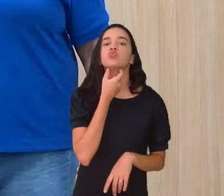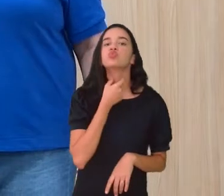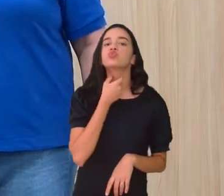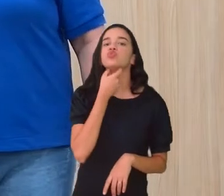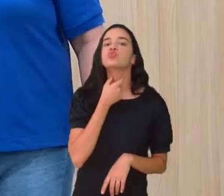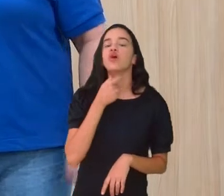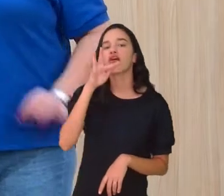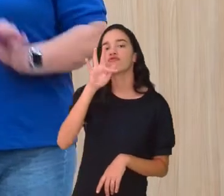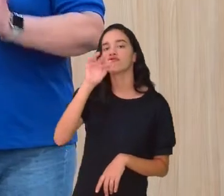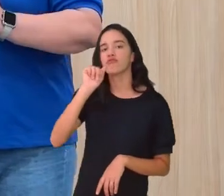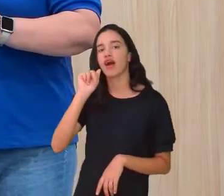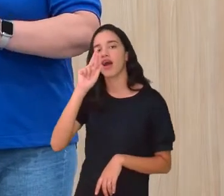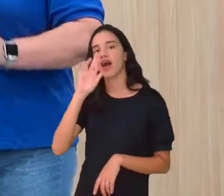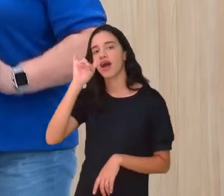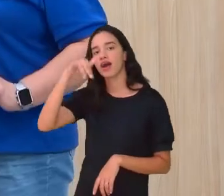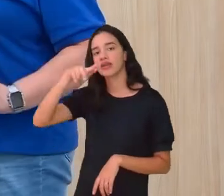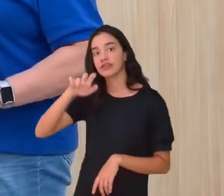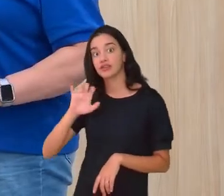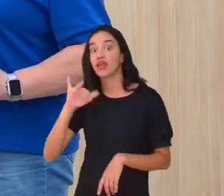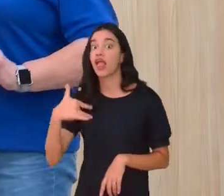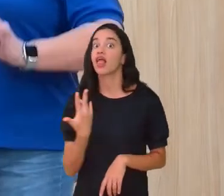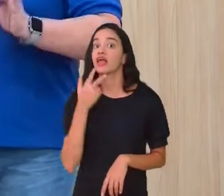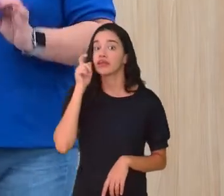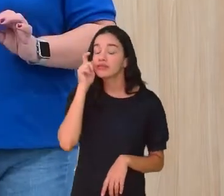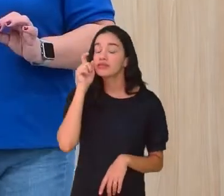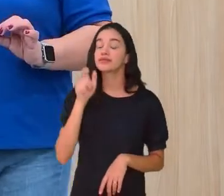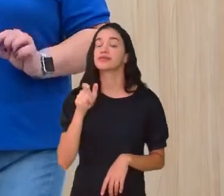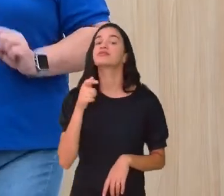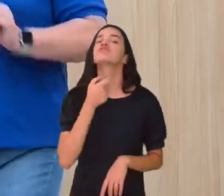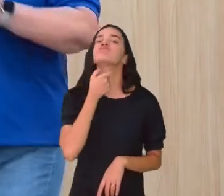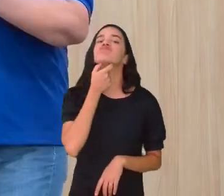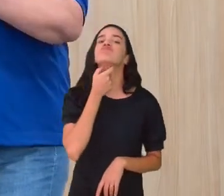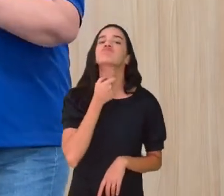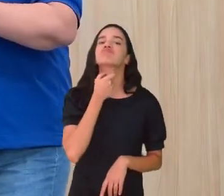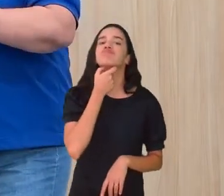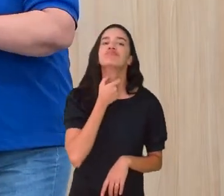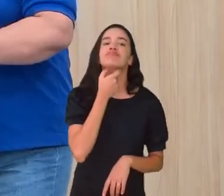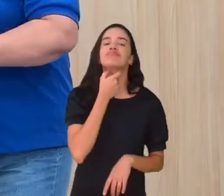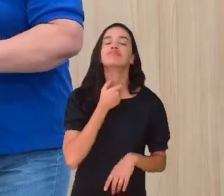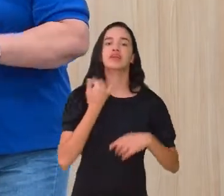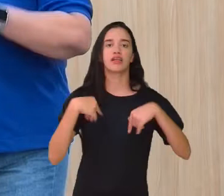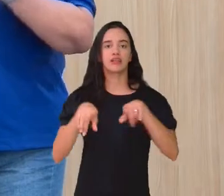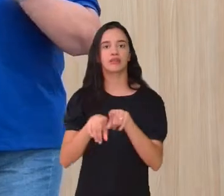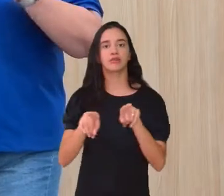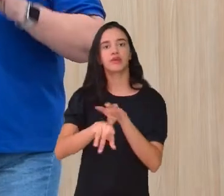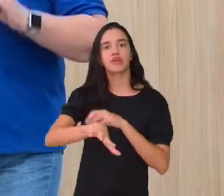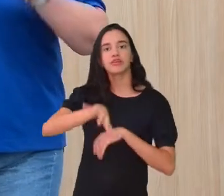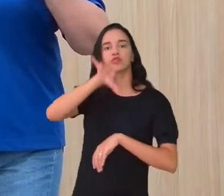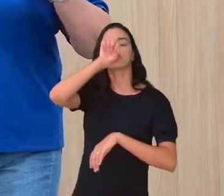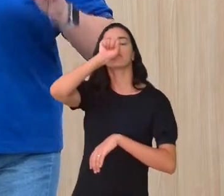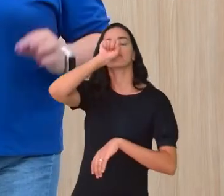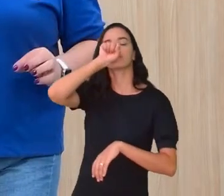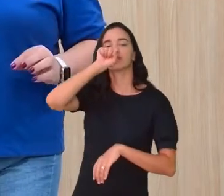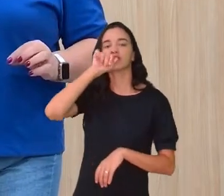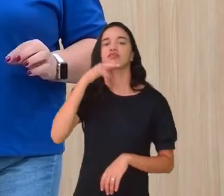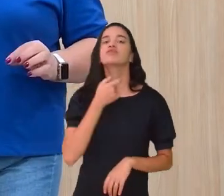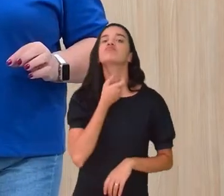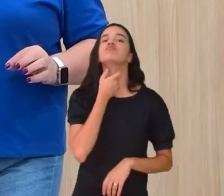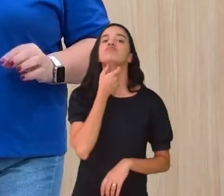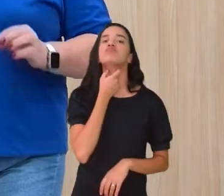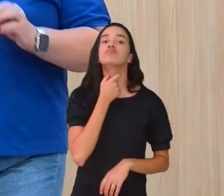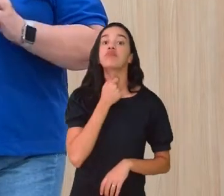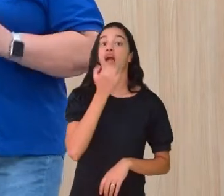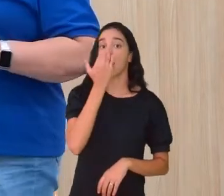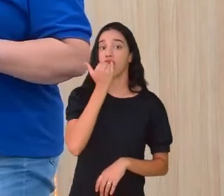é a faringe. É bem interessante que esse tubo, gente, tanto vai passar o ar, como também vai passar o